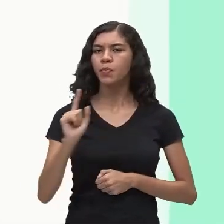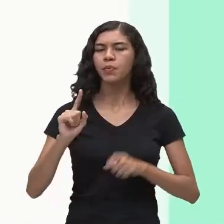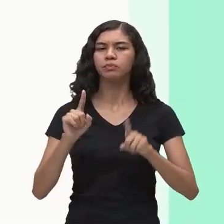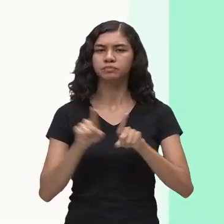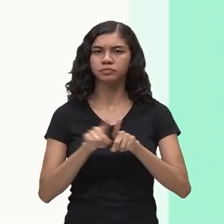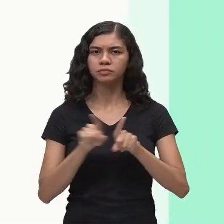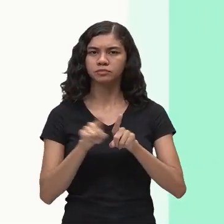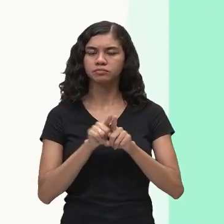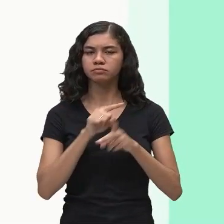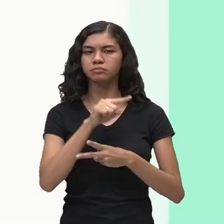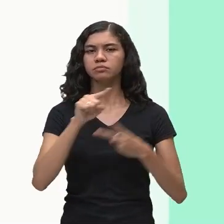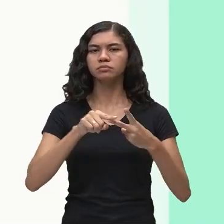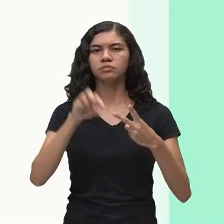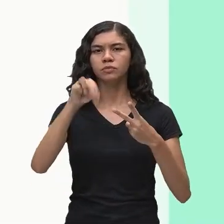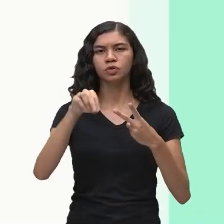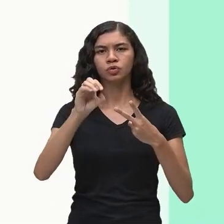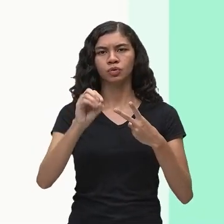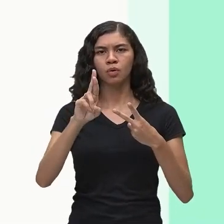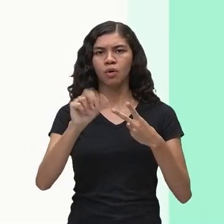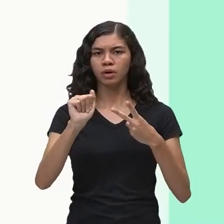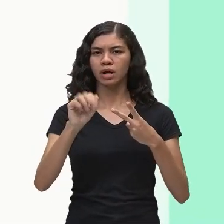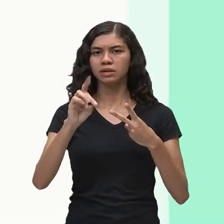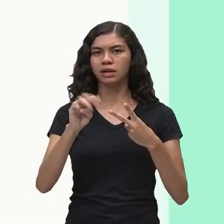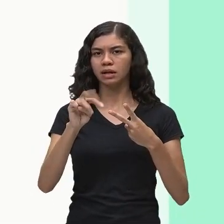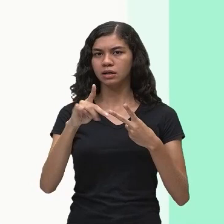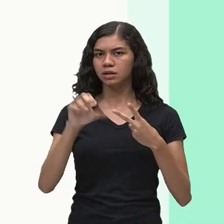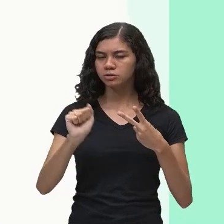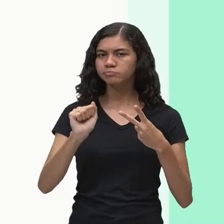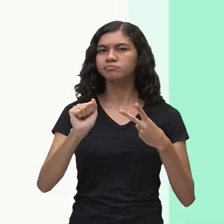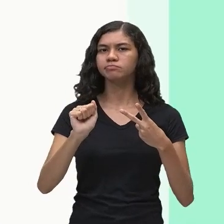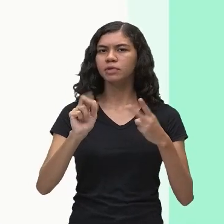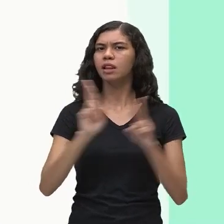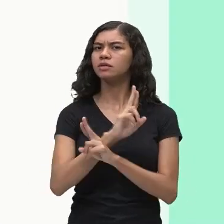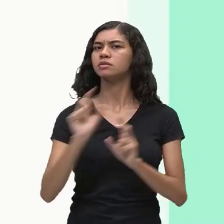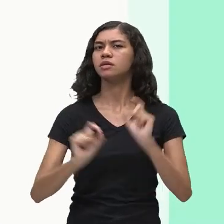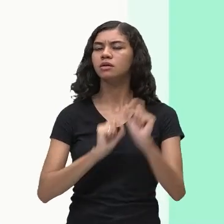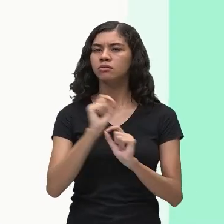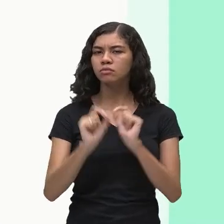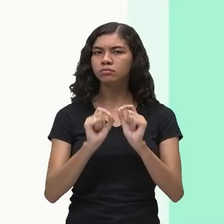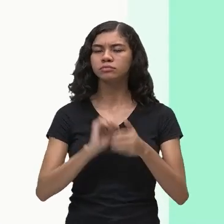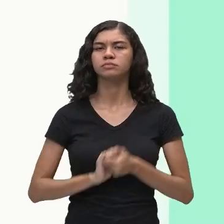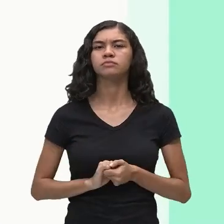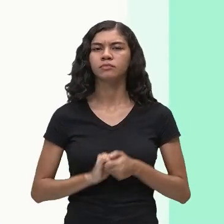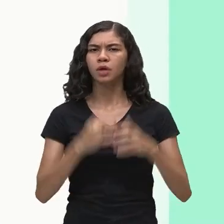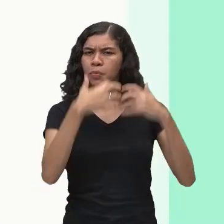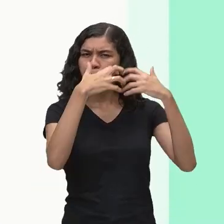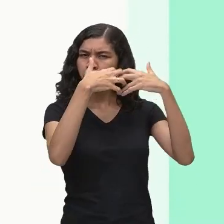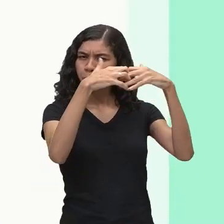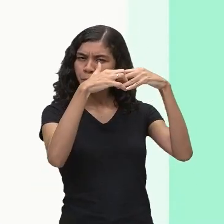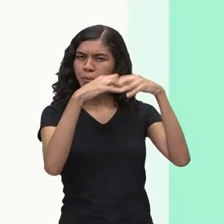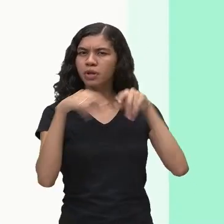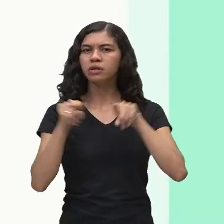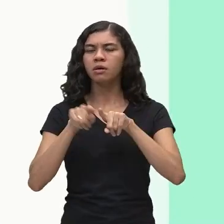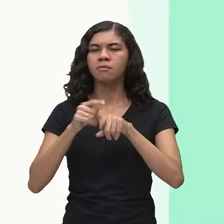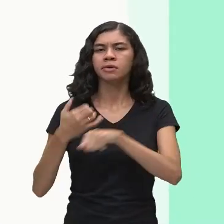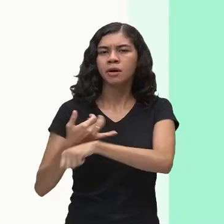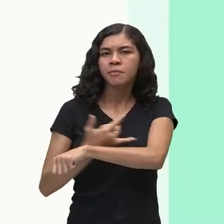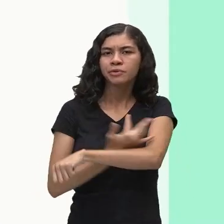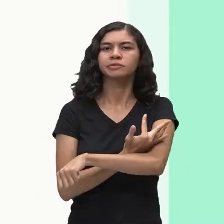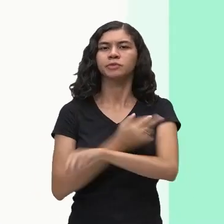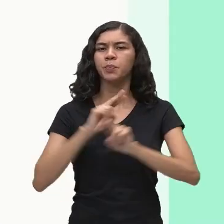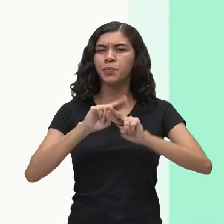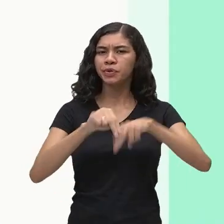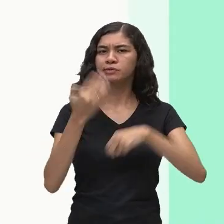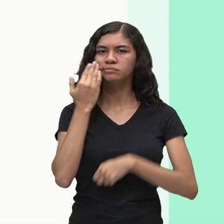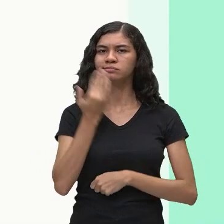pelas suprarrenais é a noradrenalina. Esse hormônio ele está relacionado com o raciocínio e emoções. E é por isso que nós temos essa